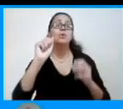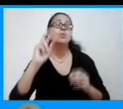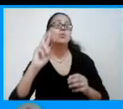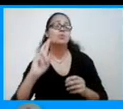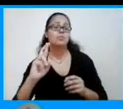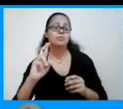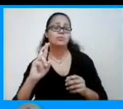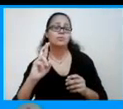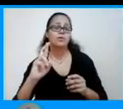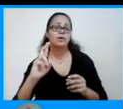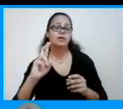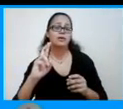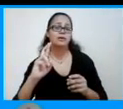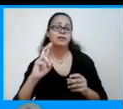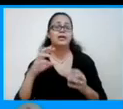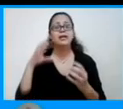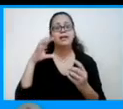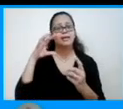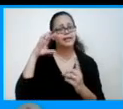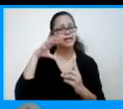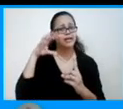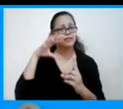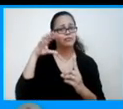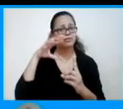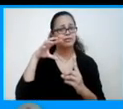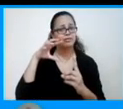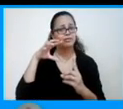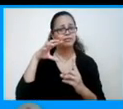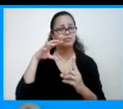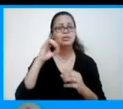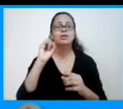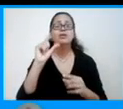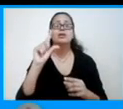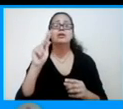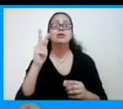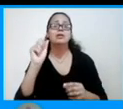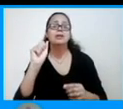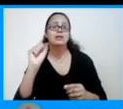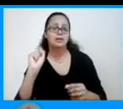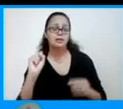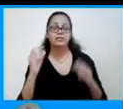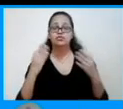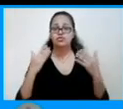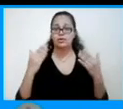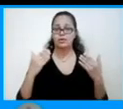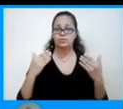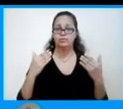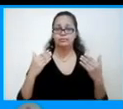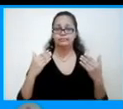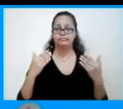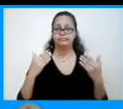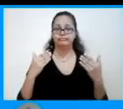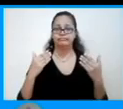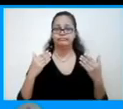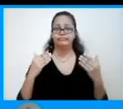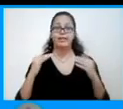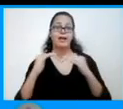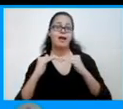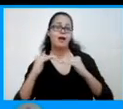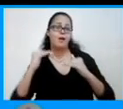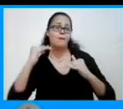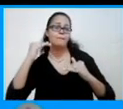ela é um dos fenômenos aí que influencia na formação das ilhas de calor. O que as ilhas de calor trazem como consequência? A elevação da